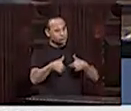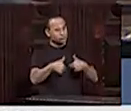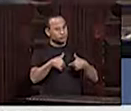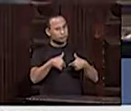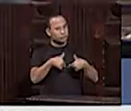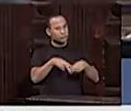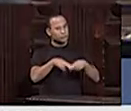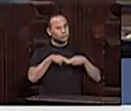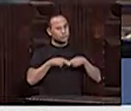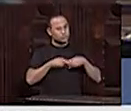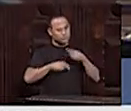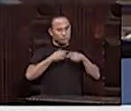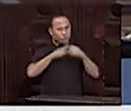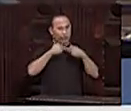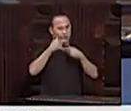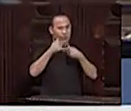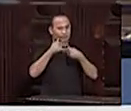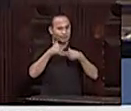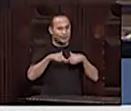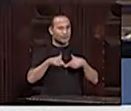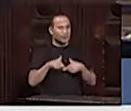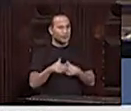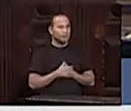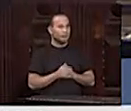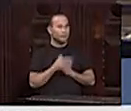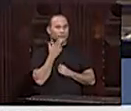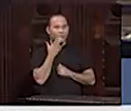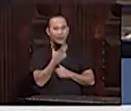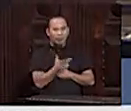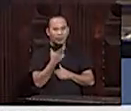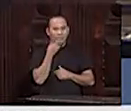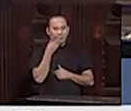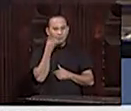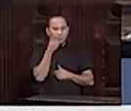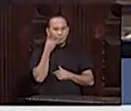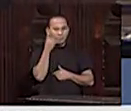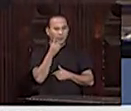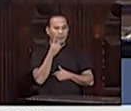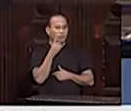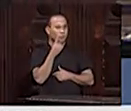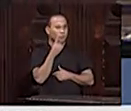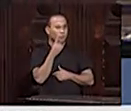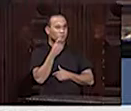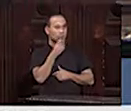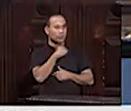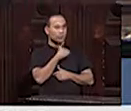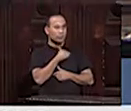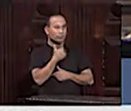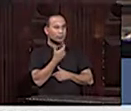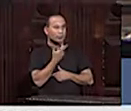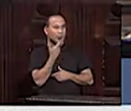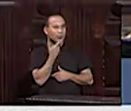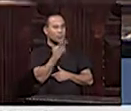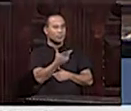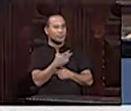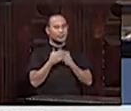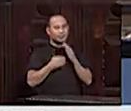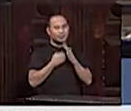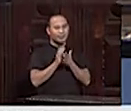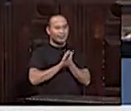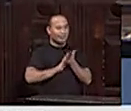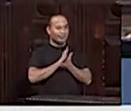empregos. Mas acho que é preciso falar aqui, deputado Eliomar Coelho, que não há atividade empresarial